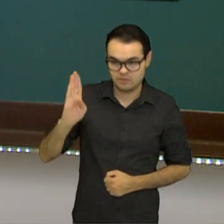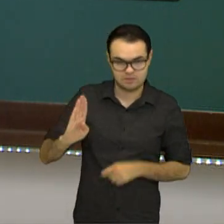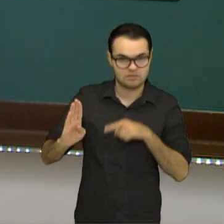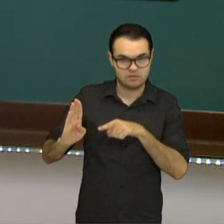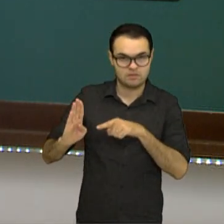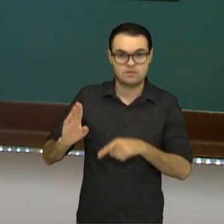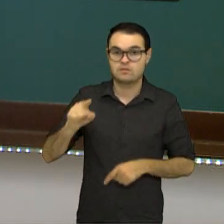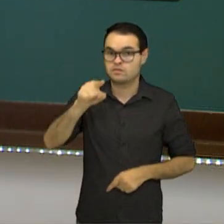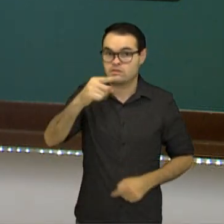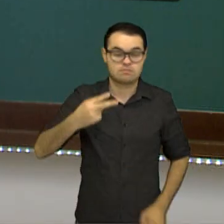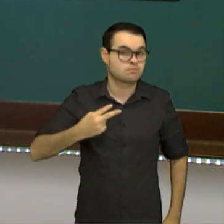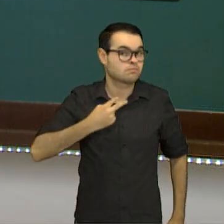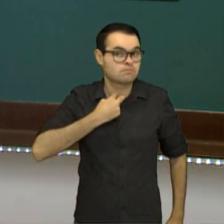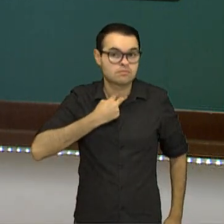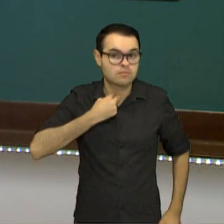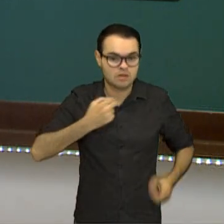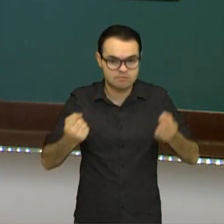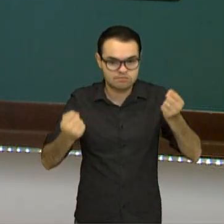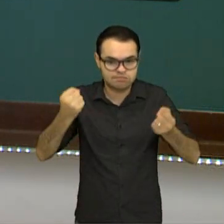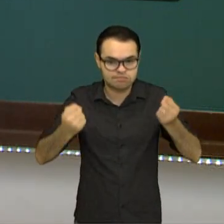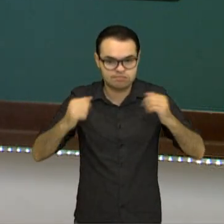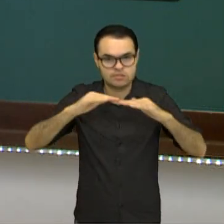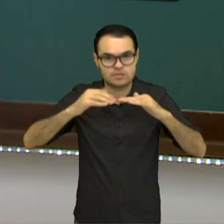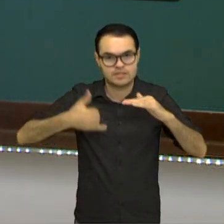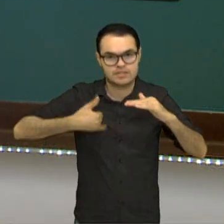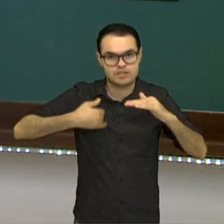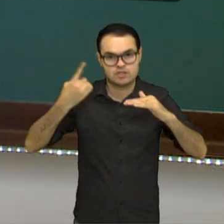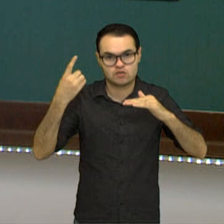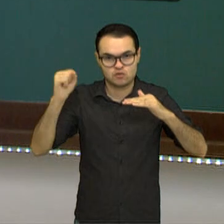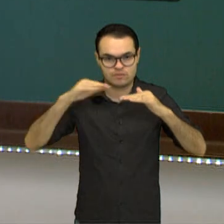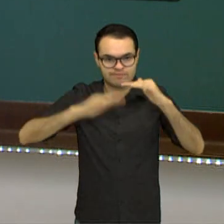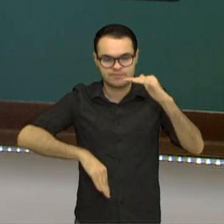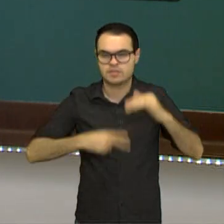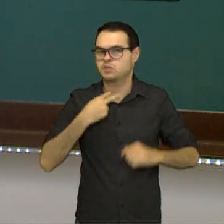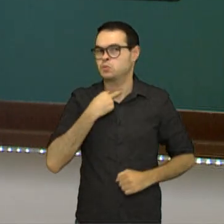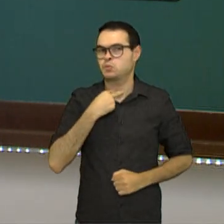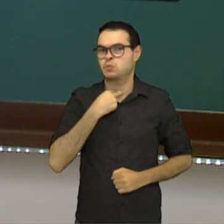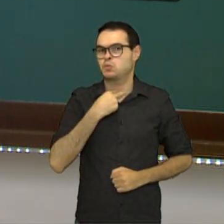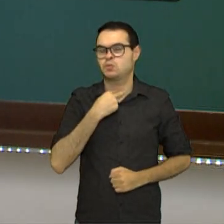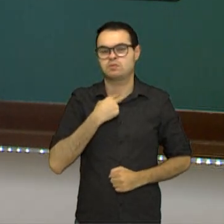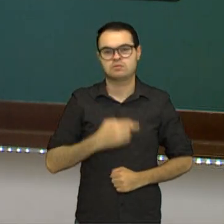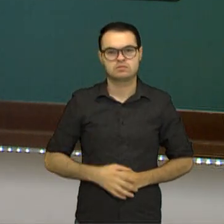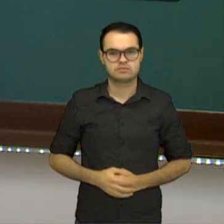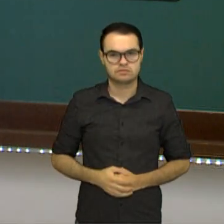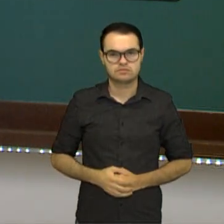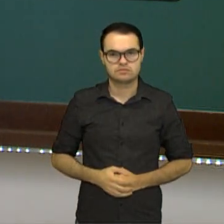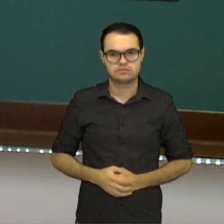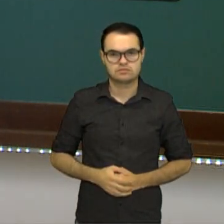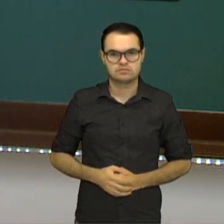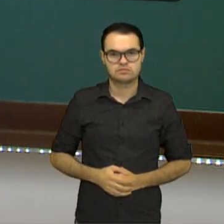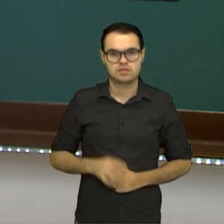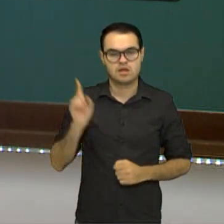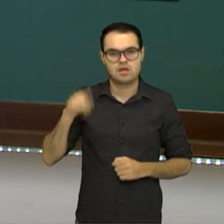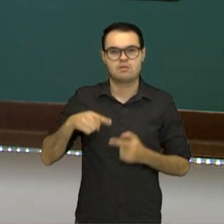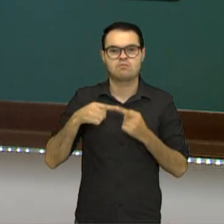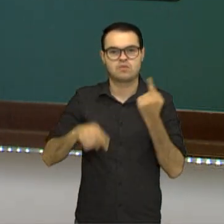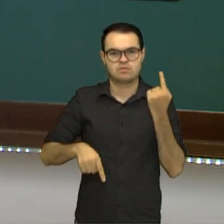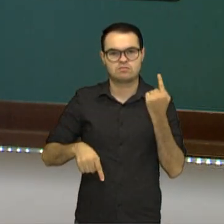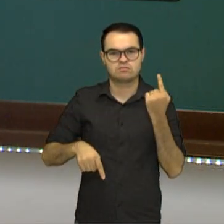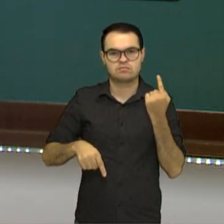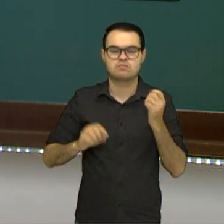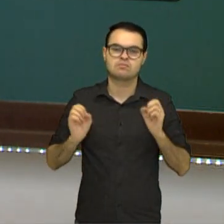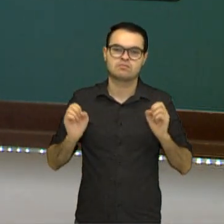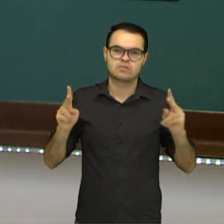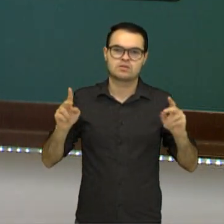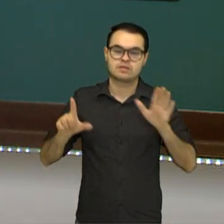Brasil, você não deve dirigir, não pode dirigir, se você tiver menos de 18 anos. É uma proibição, é até uma